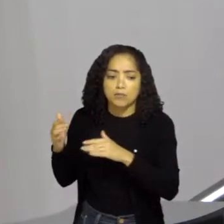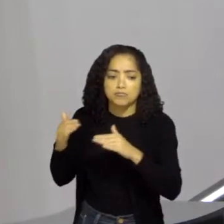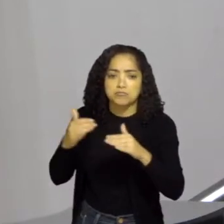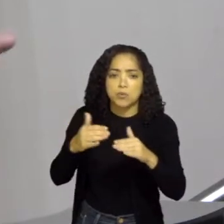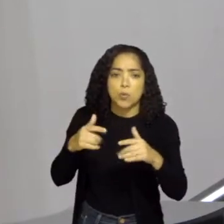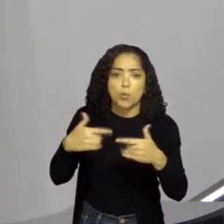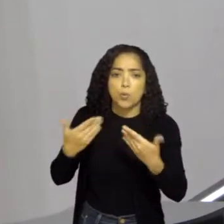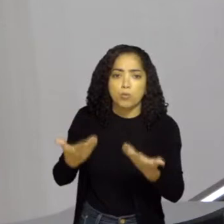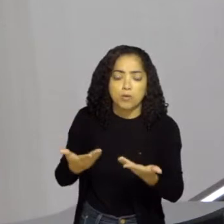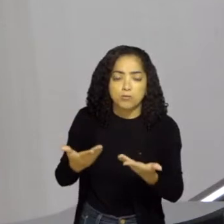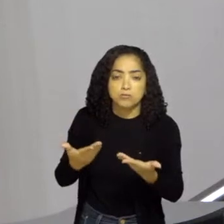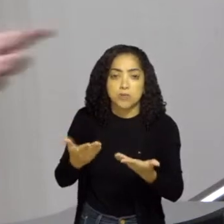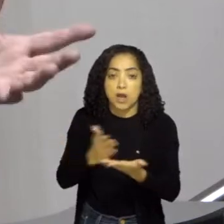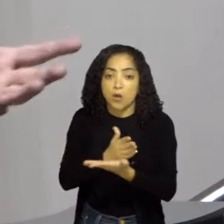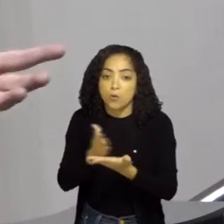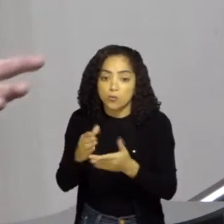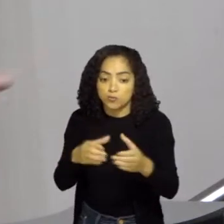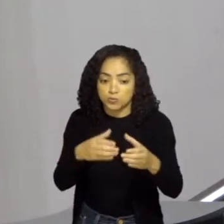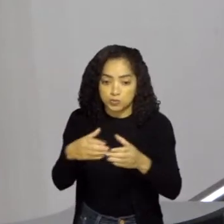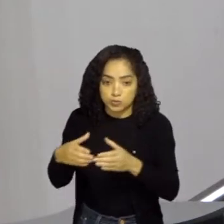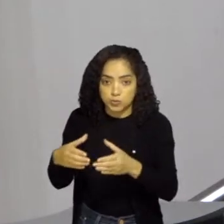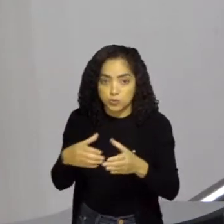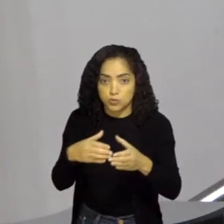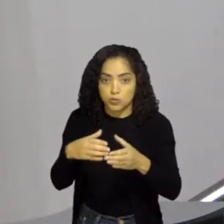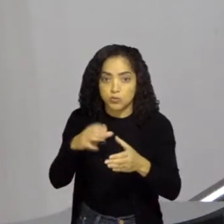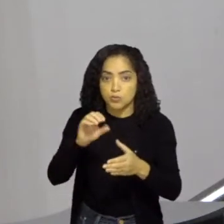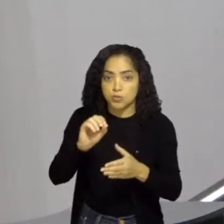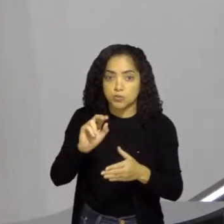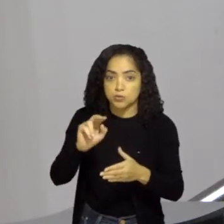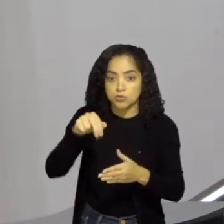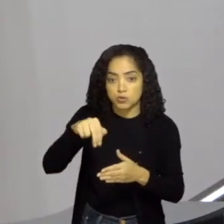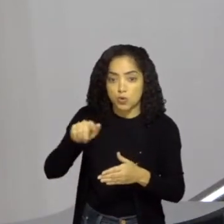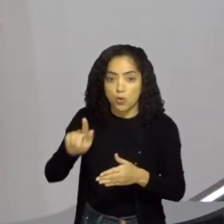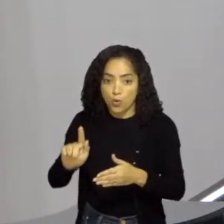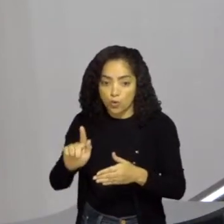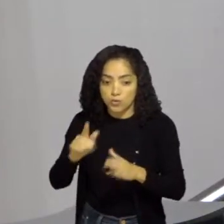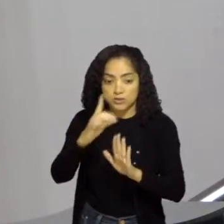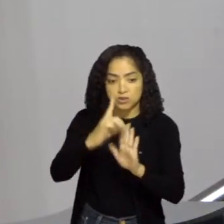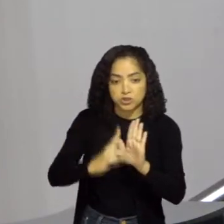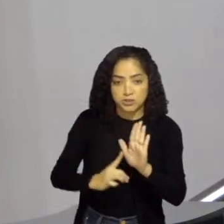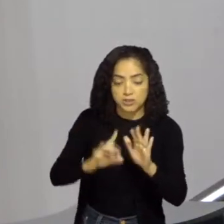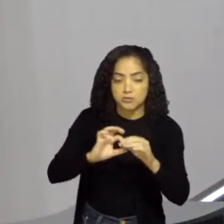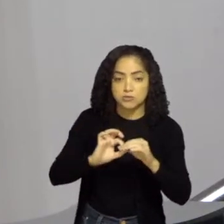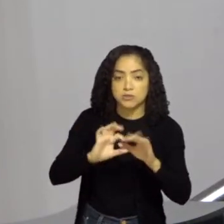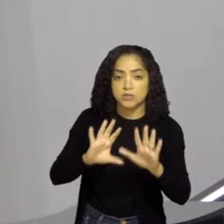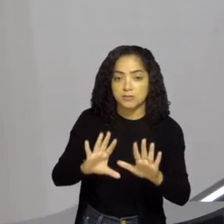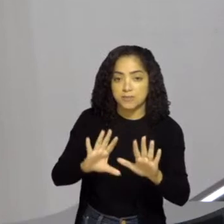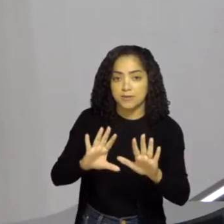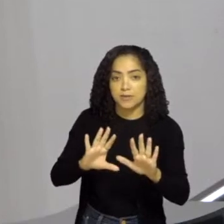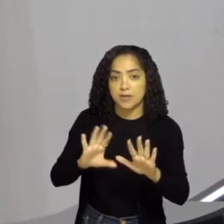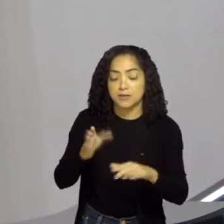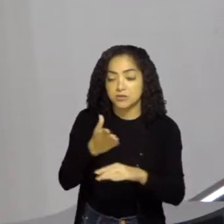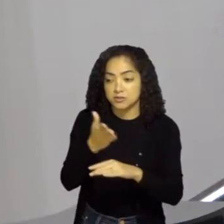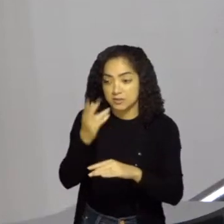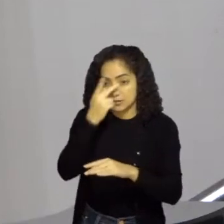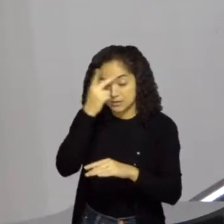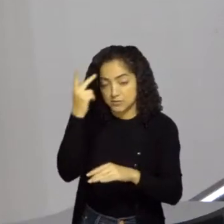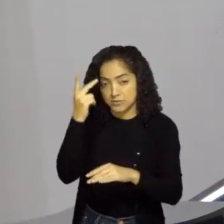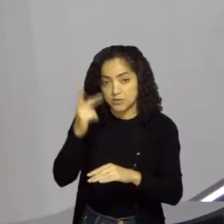Algumas ONGs enchem de direitos e liberdade esses